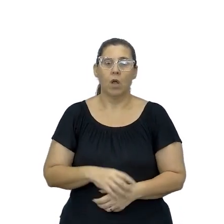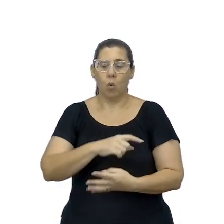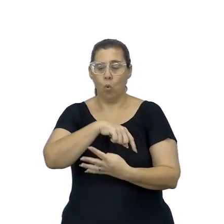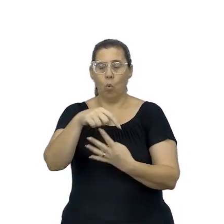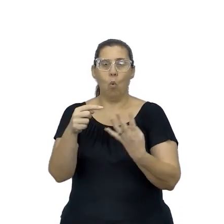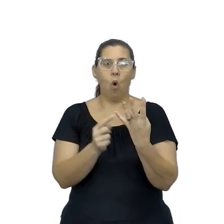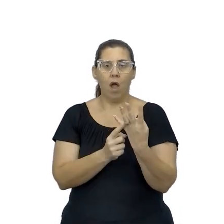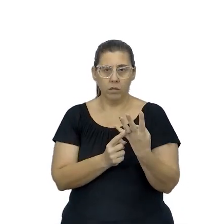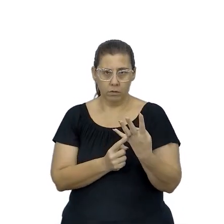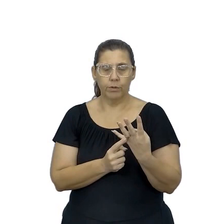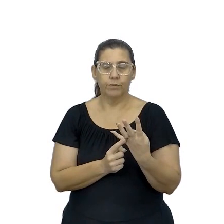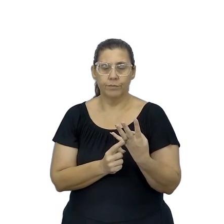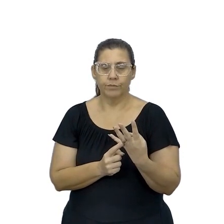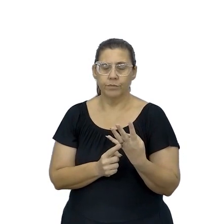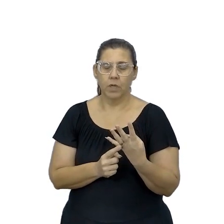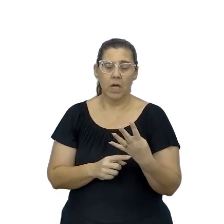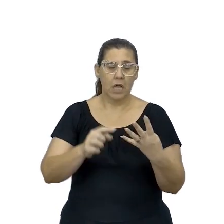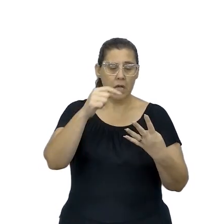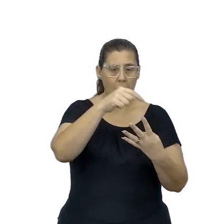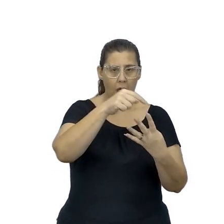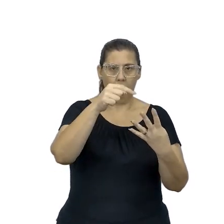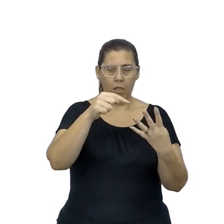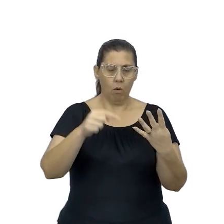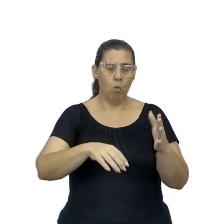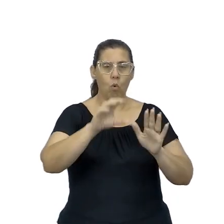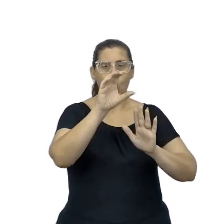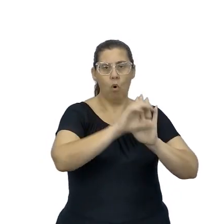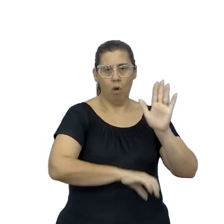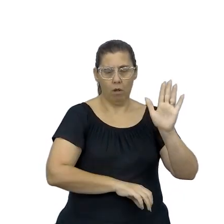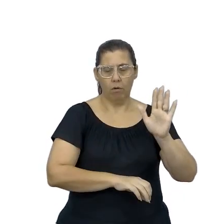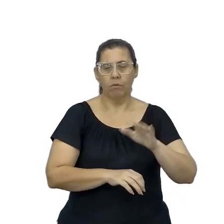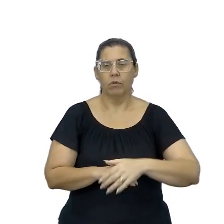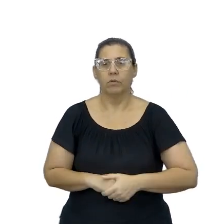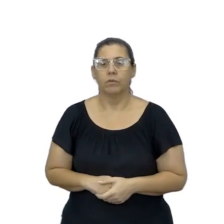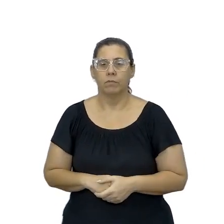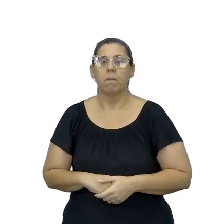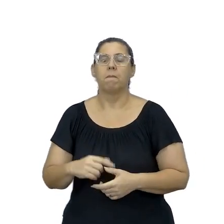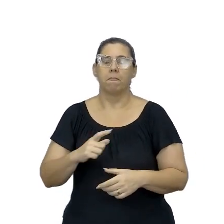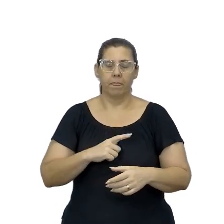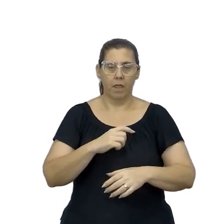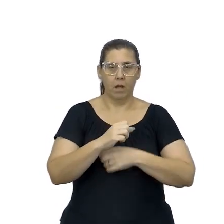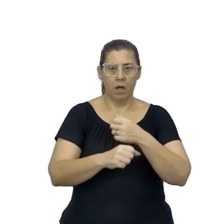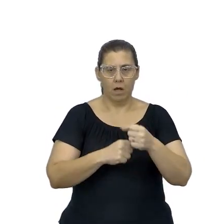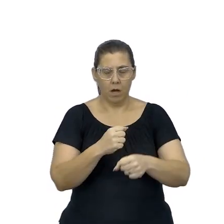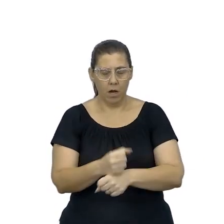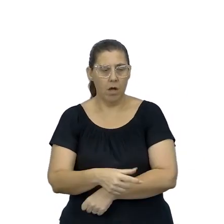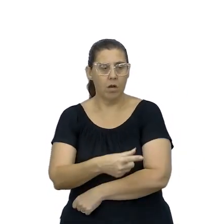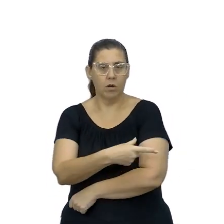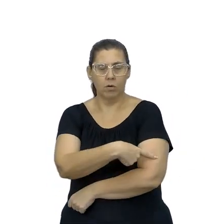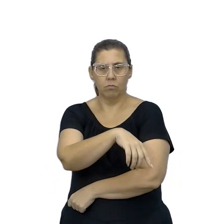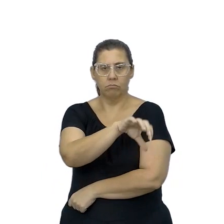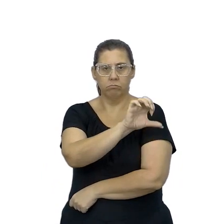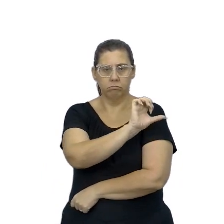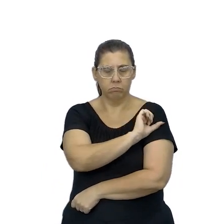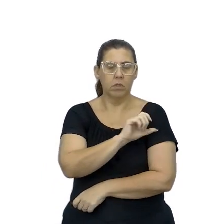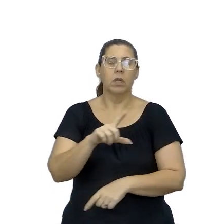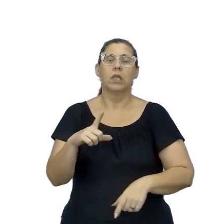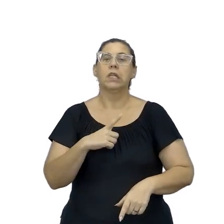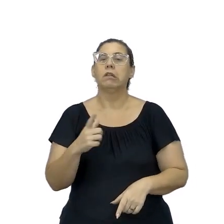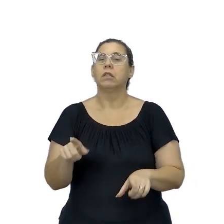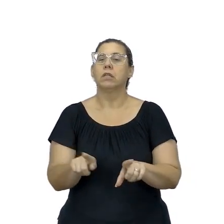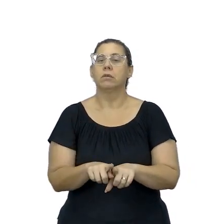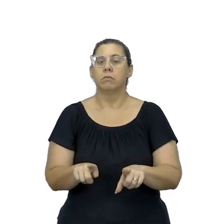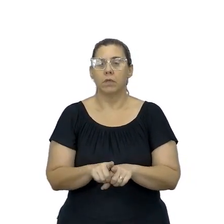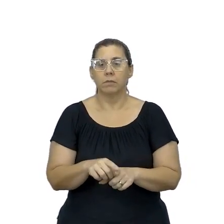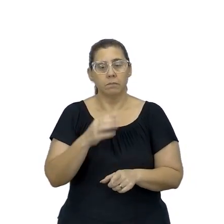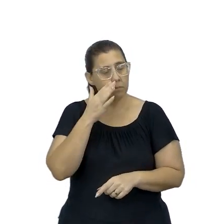cada um dos componentes curriculares. Então, vai ter uma formação de ano e série voltada para biologia, vai ter uma outra